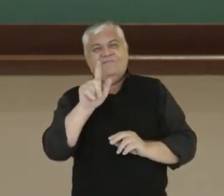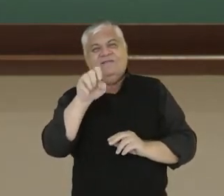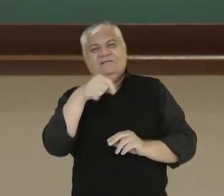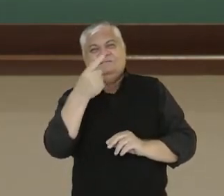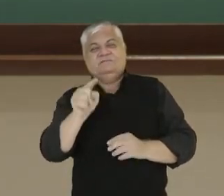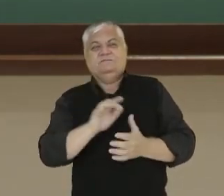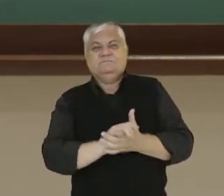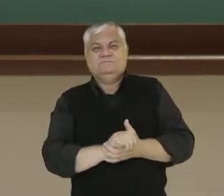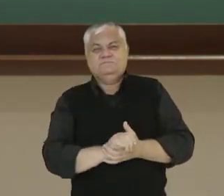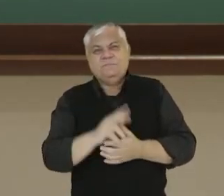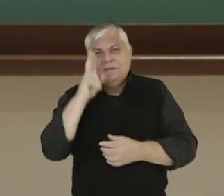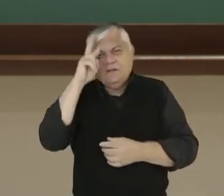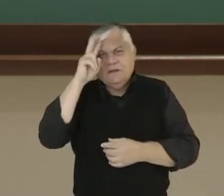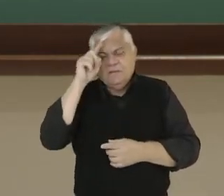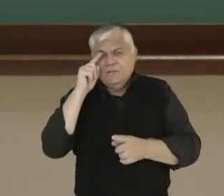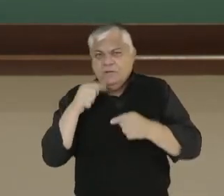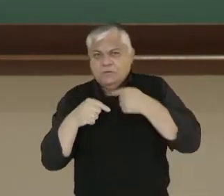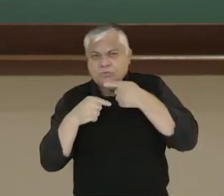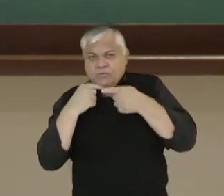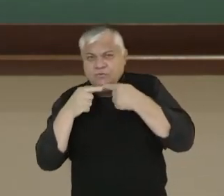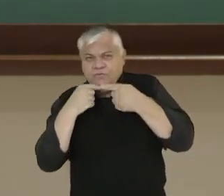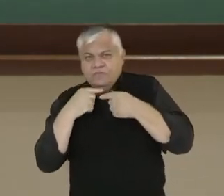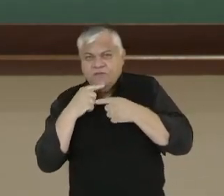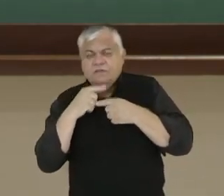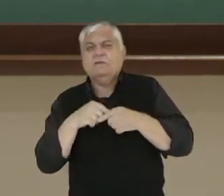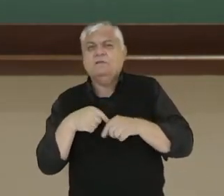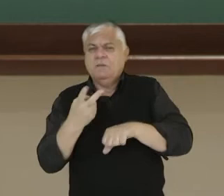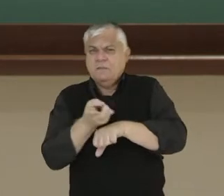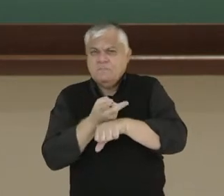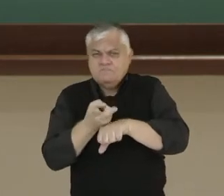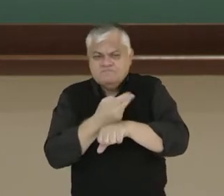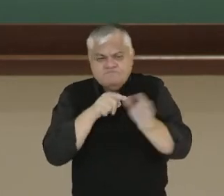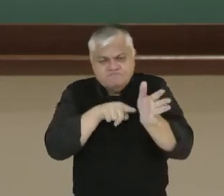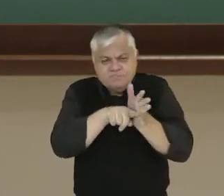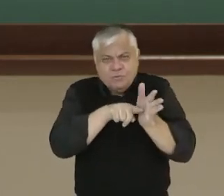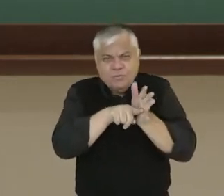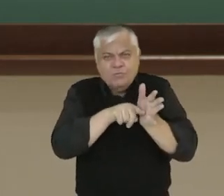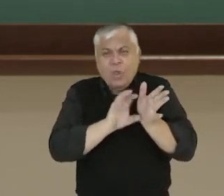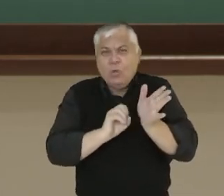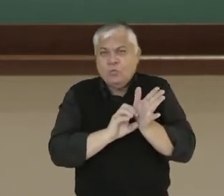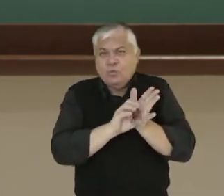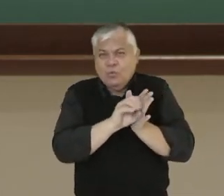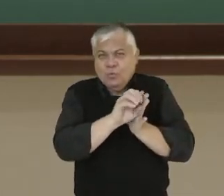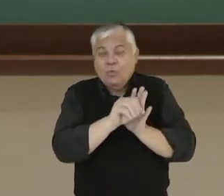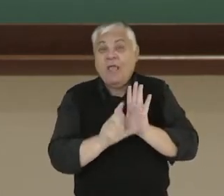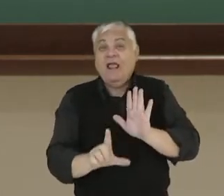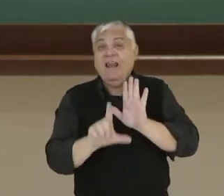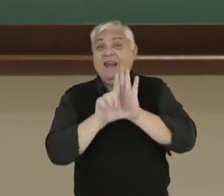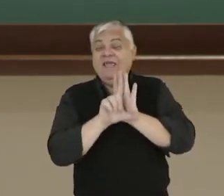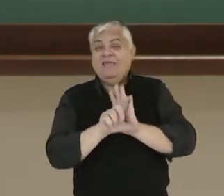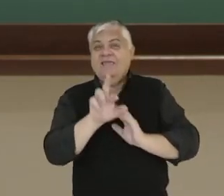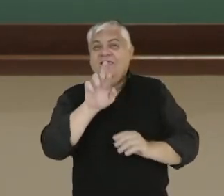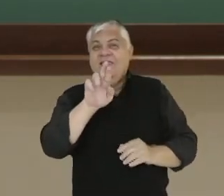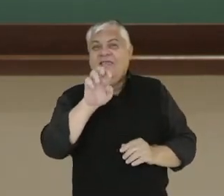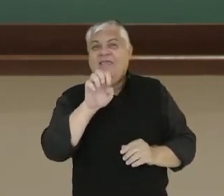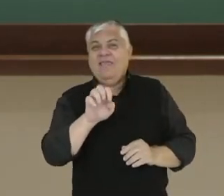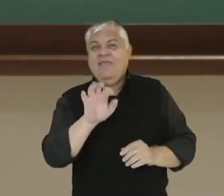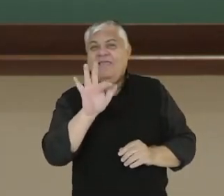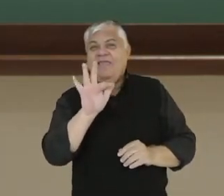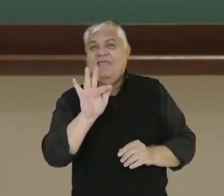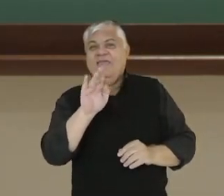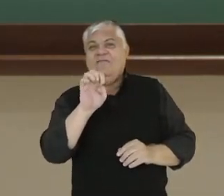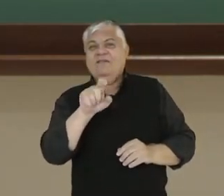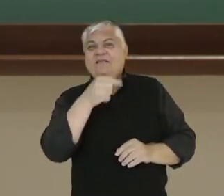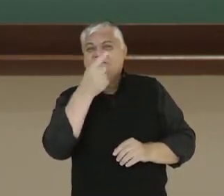Lembre-se, se tiver alguma dúvida, vai lá e busque lei da reflexão, ou melhor, as leis da reflexão. São duas leis. Ou